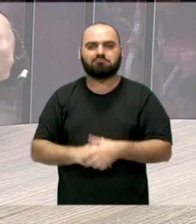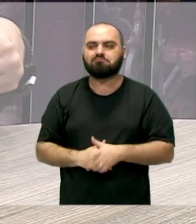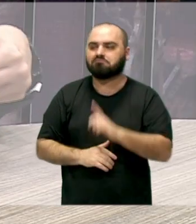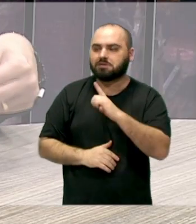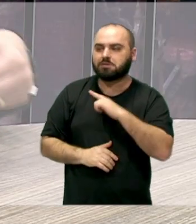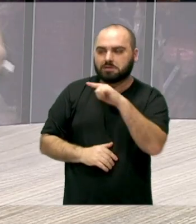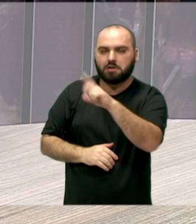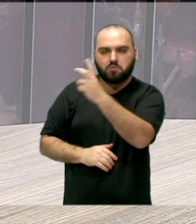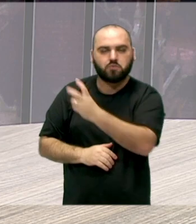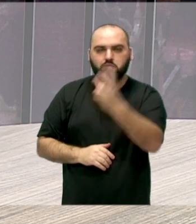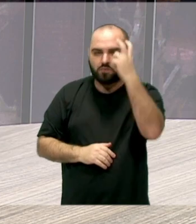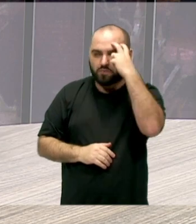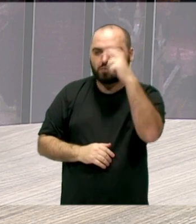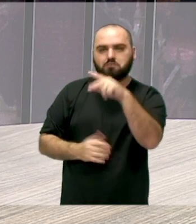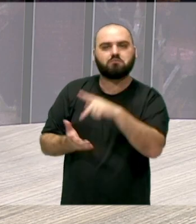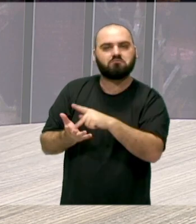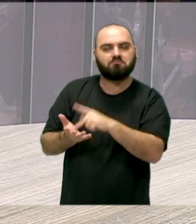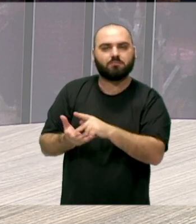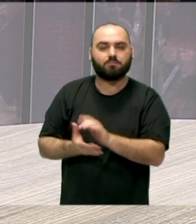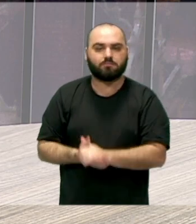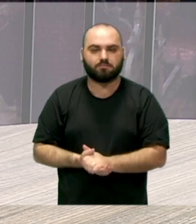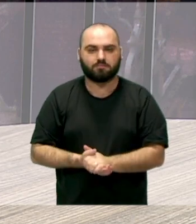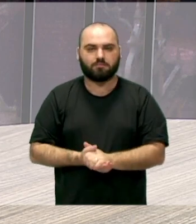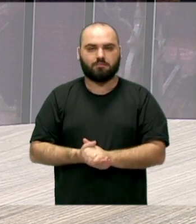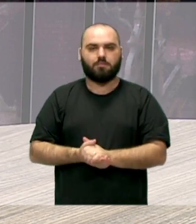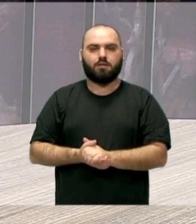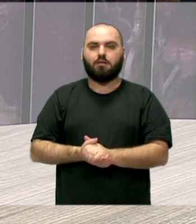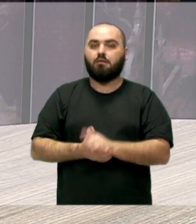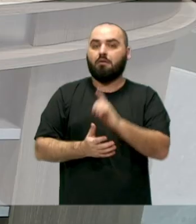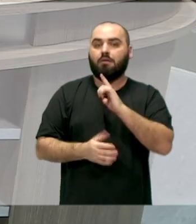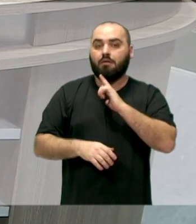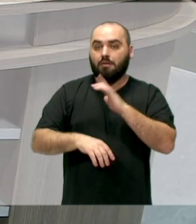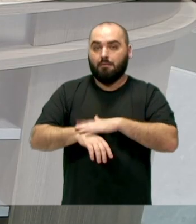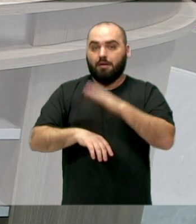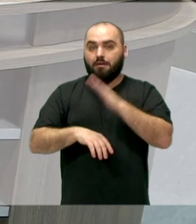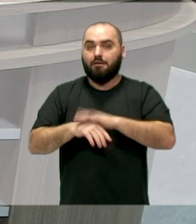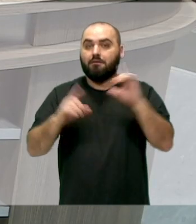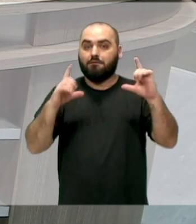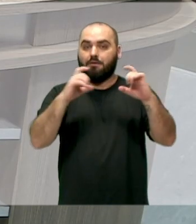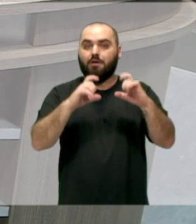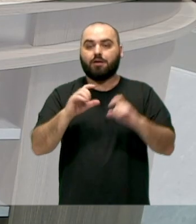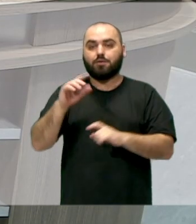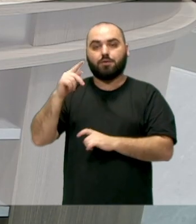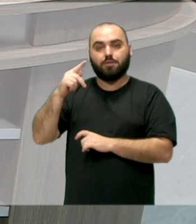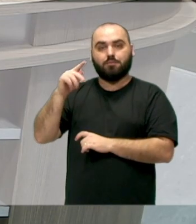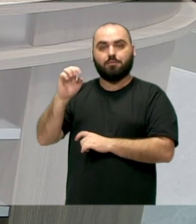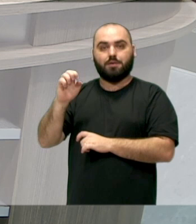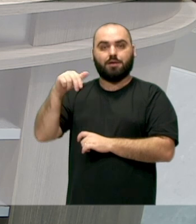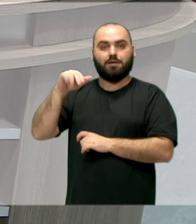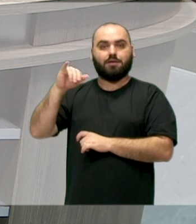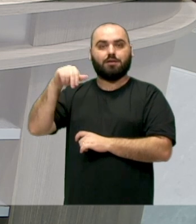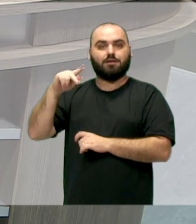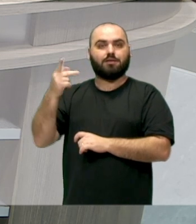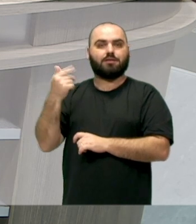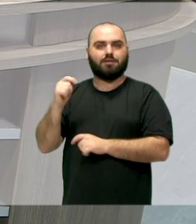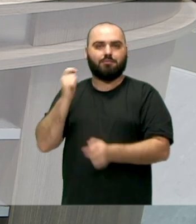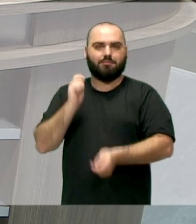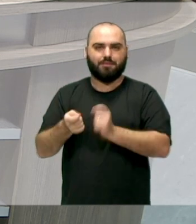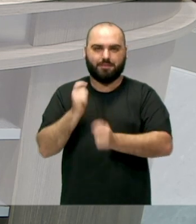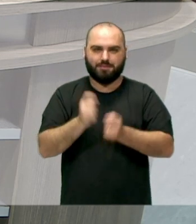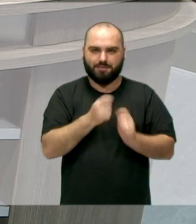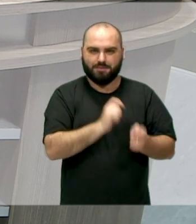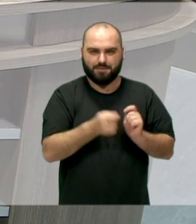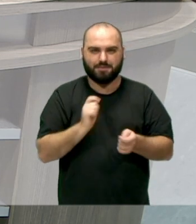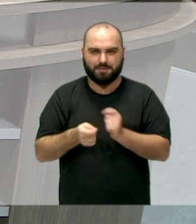essa cultura, assim. E daí aqui vão ter outras fotos do Peninha, por exemplo, que é o baterista hoje do